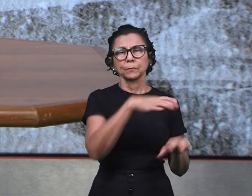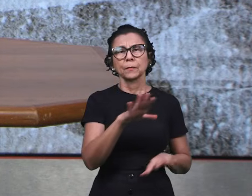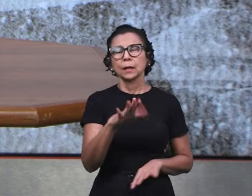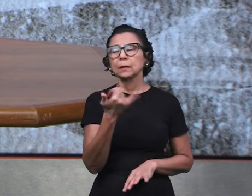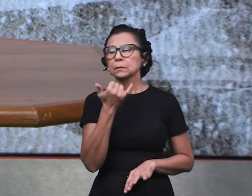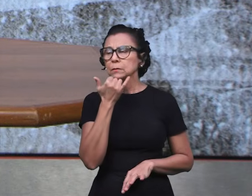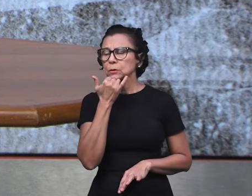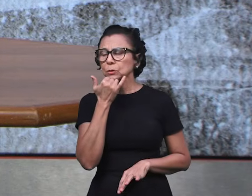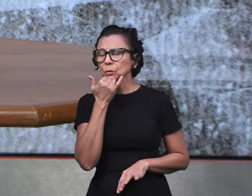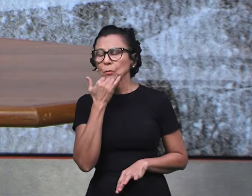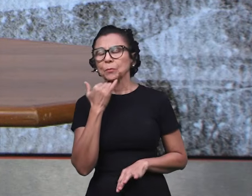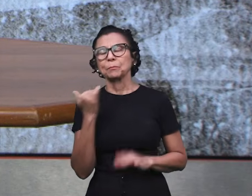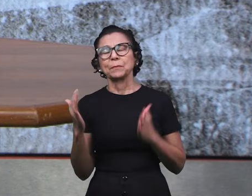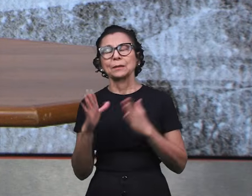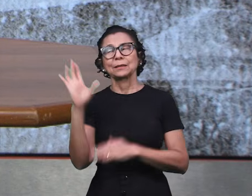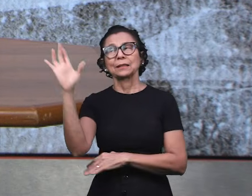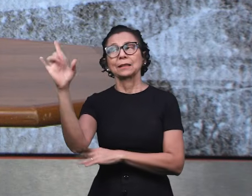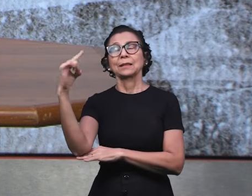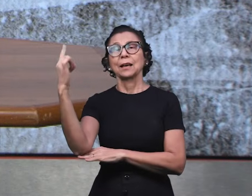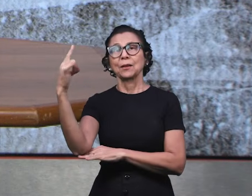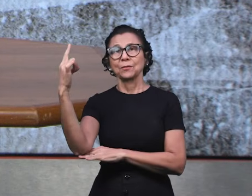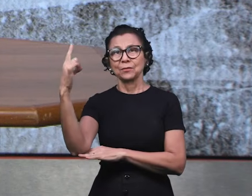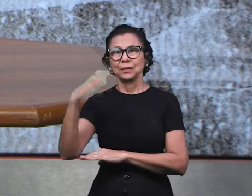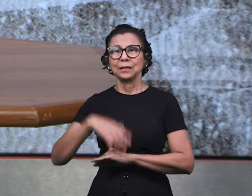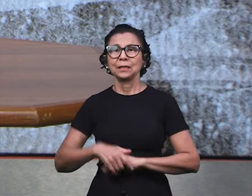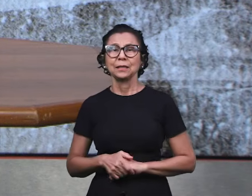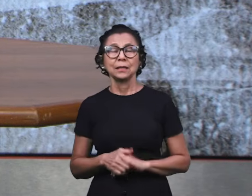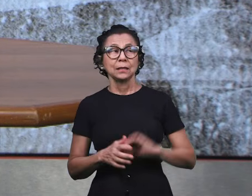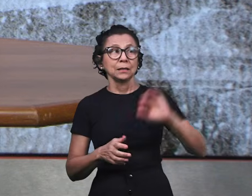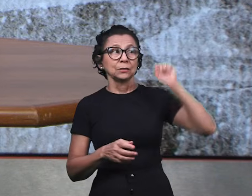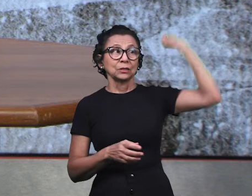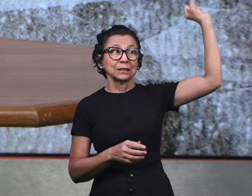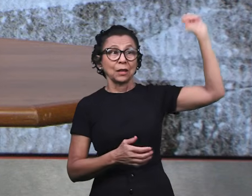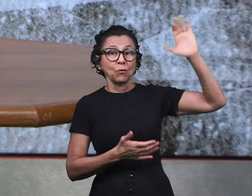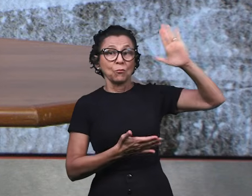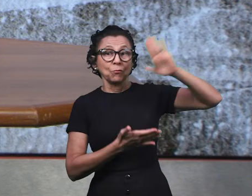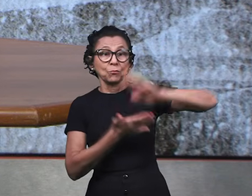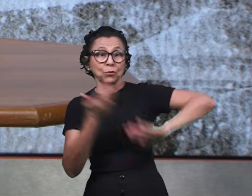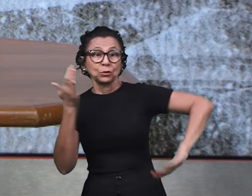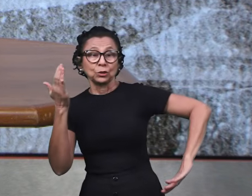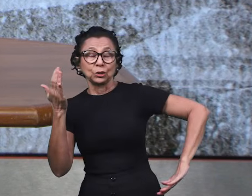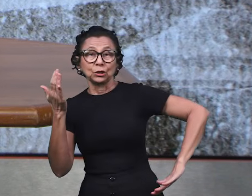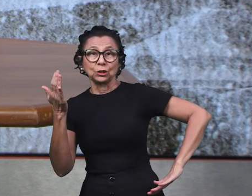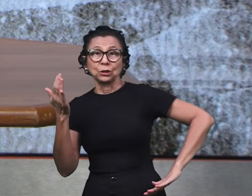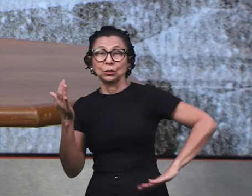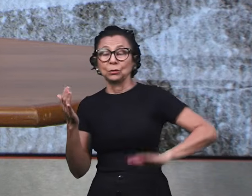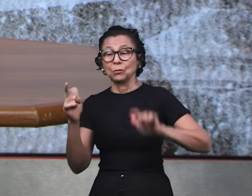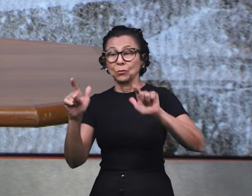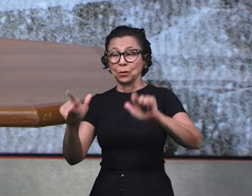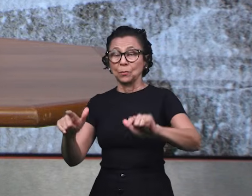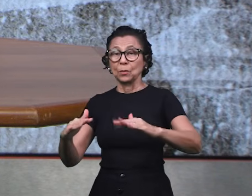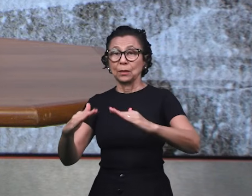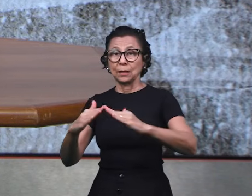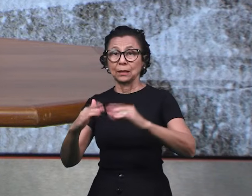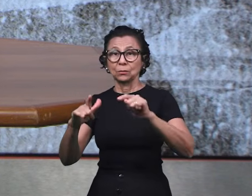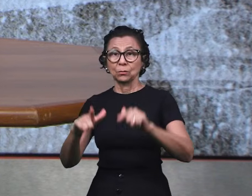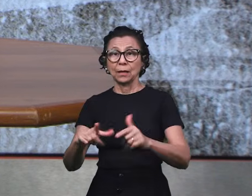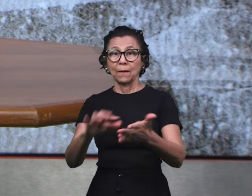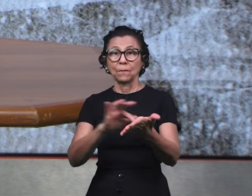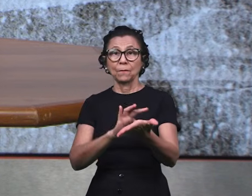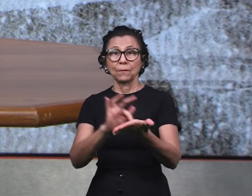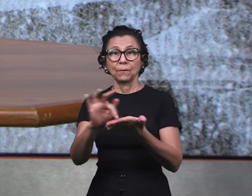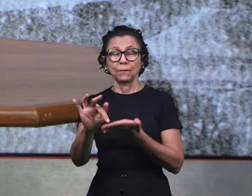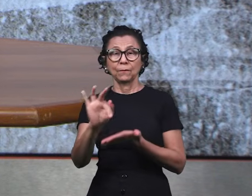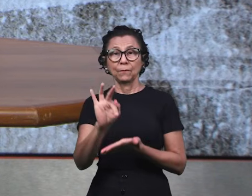nesse tempo em que Davi, fugindo de Saul, ele foi habitar na terra dos filisteus. Então nós lemos